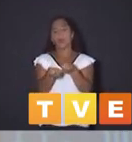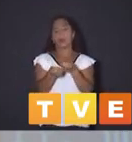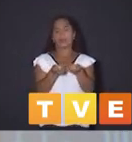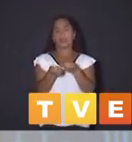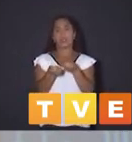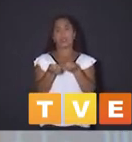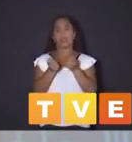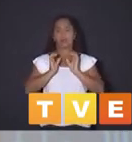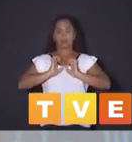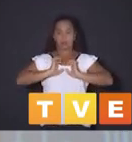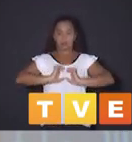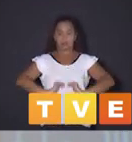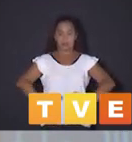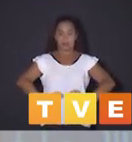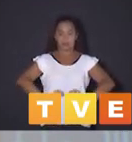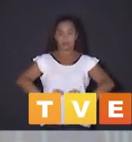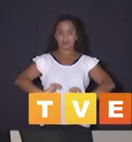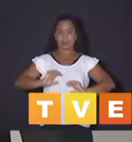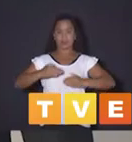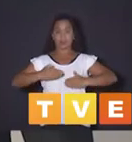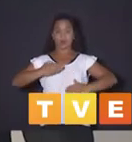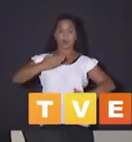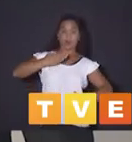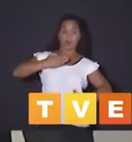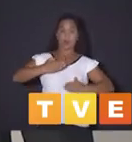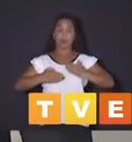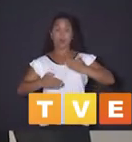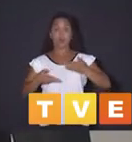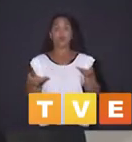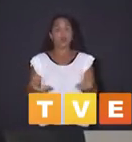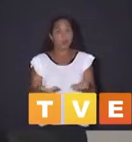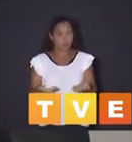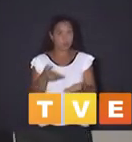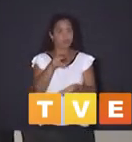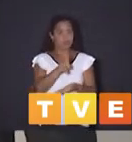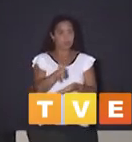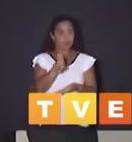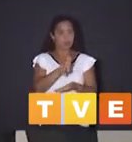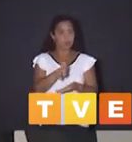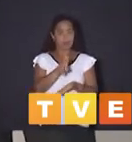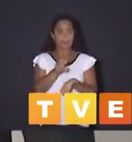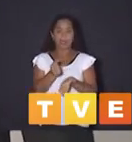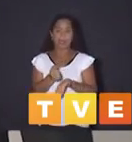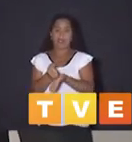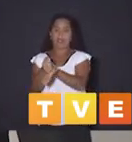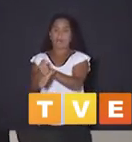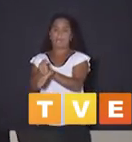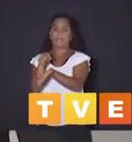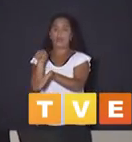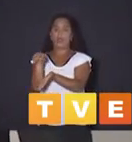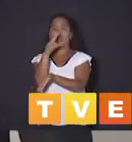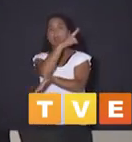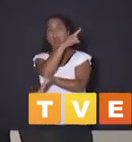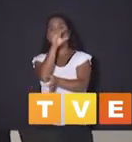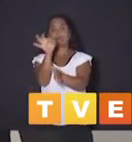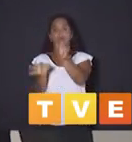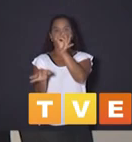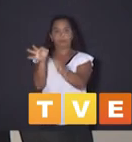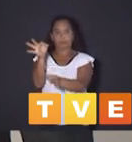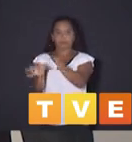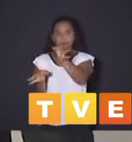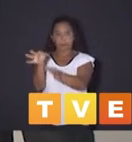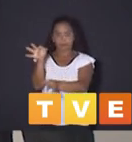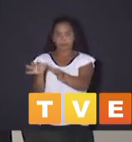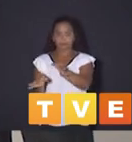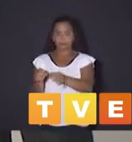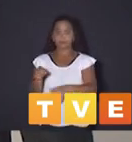ética de um sistema inteligente que está sendo usado por exemplo para apoiar o trabalho no judiciário certo